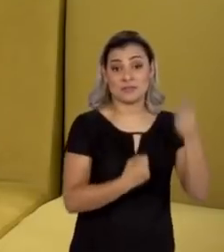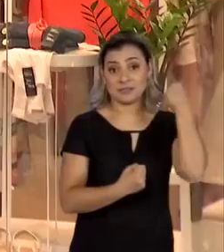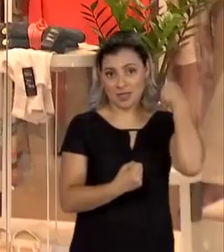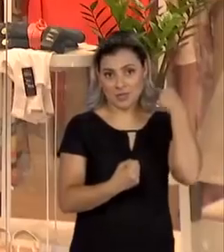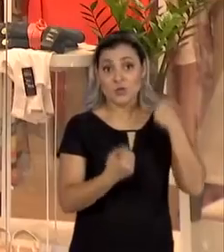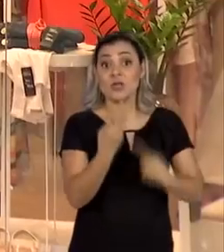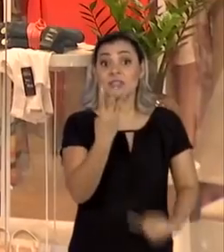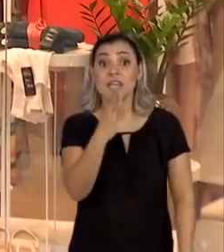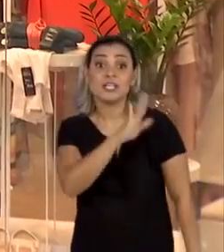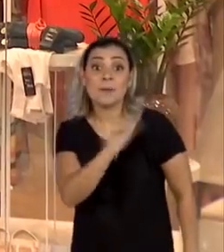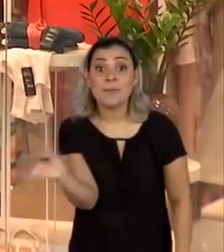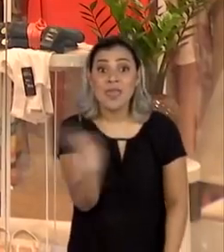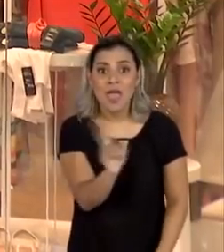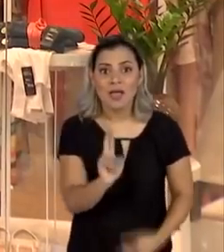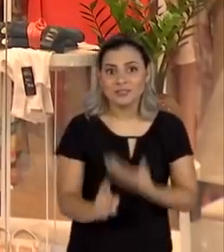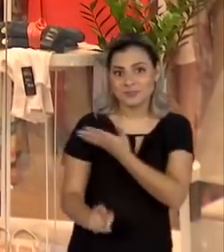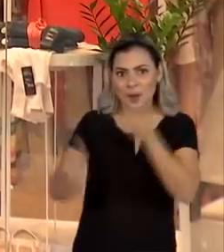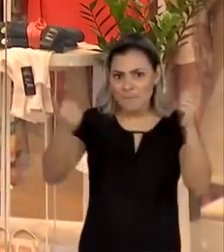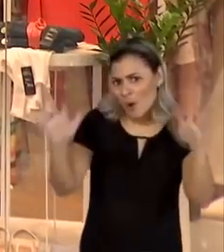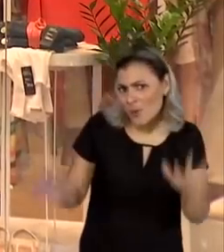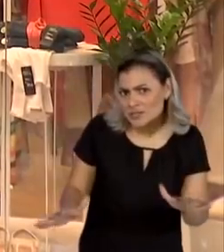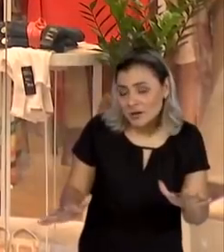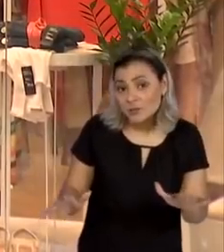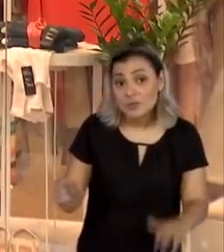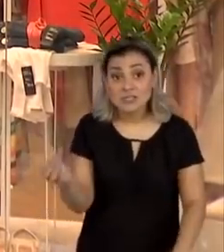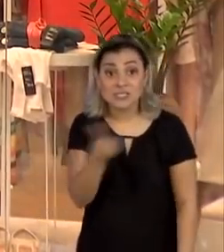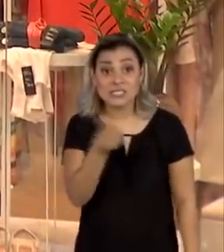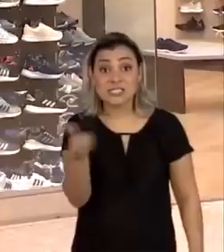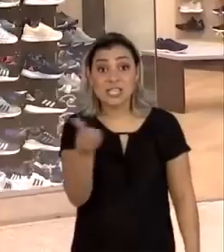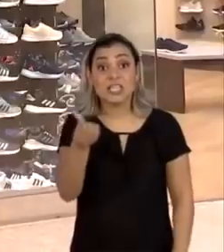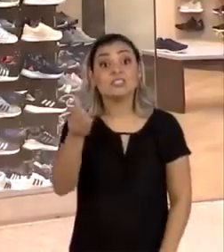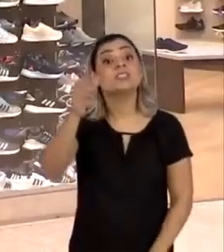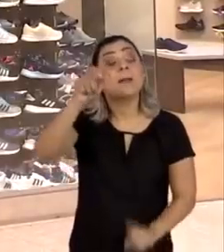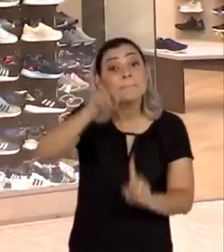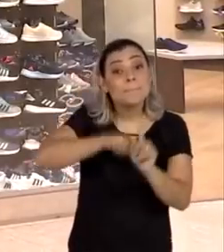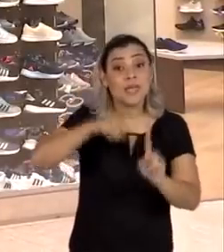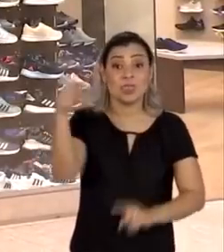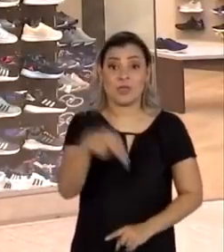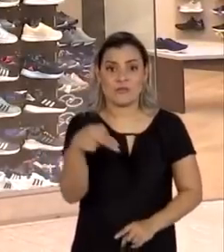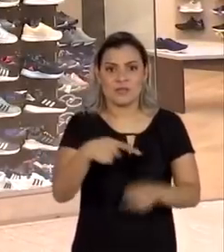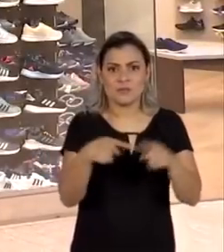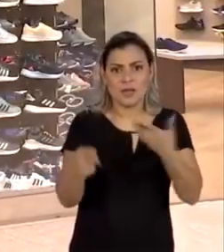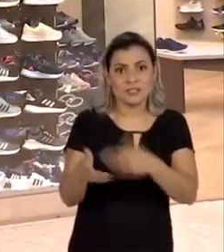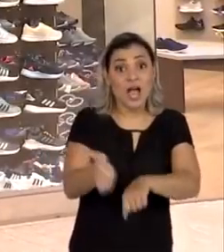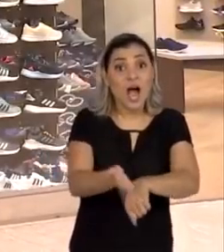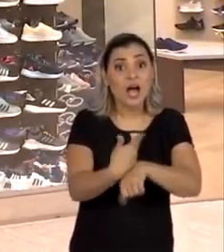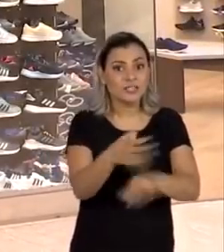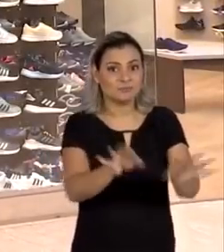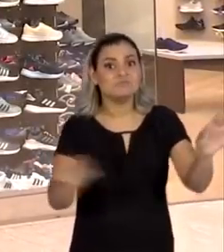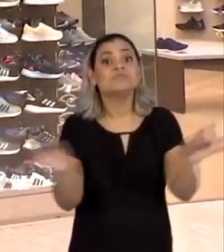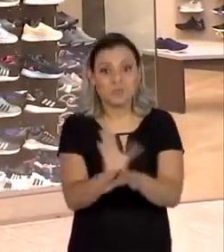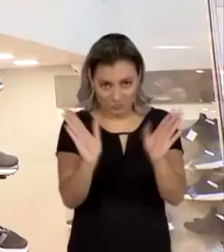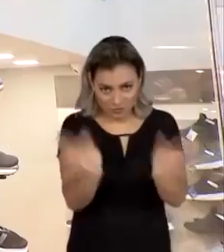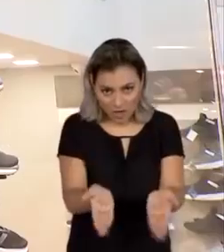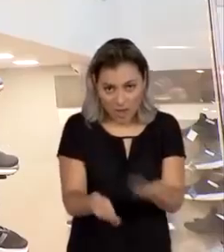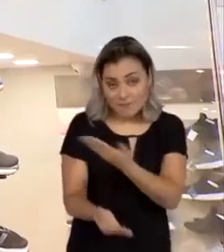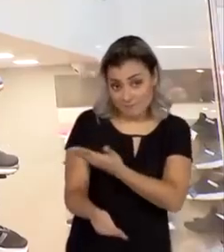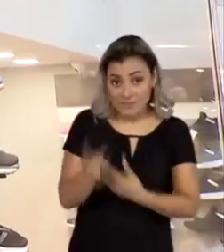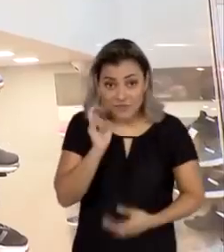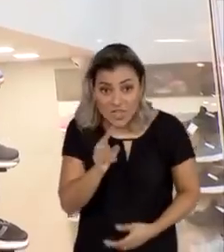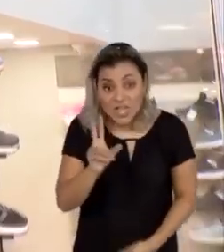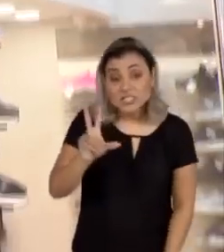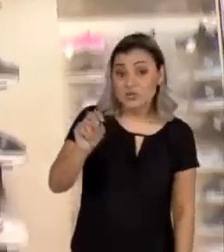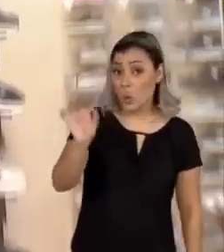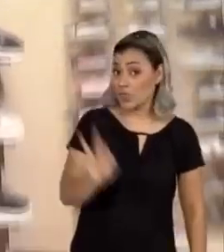reais. A Black Friday é só na última sexta-feira de novembro, mas essa loja de calçados já está preparada. Na vitrine,